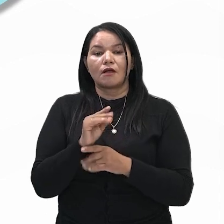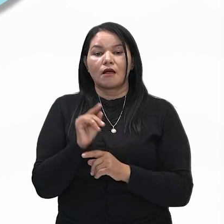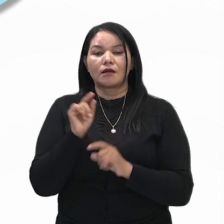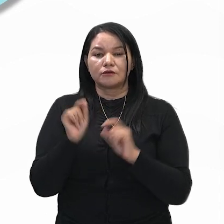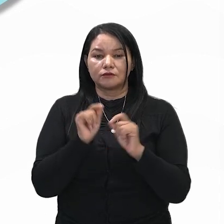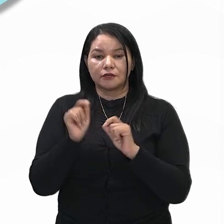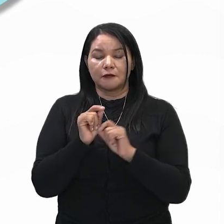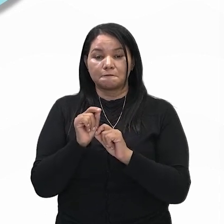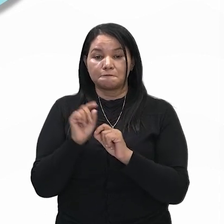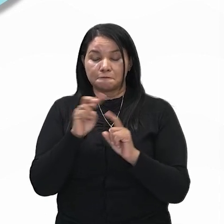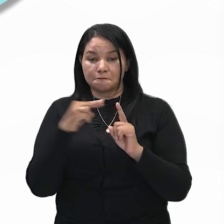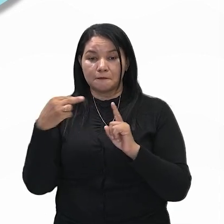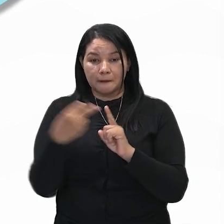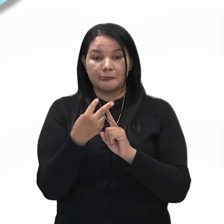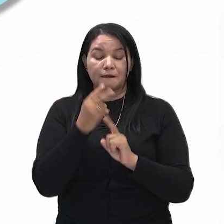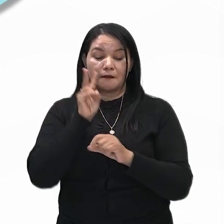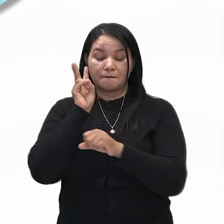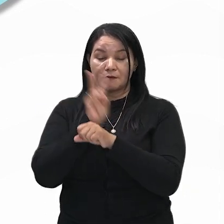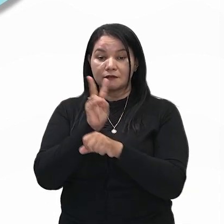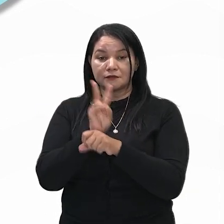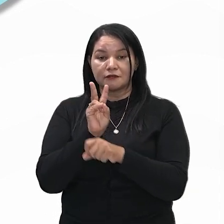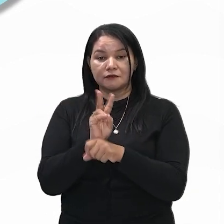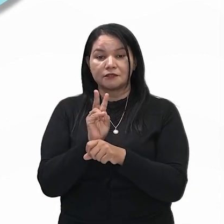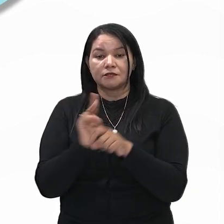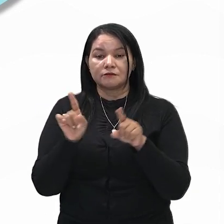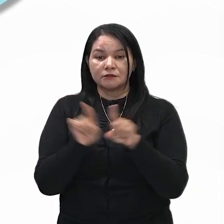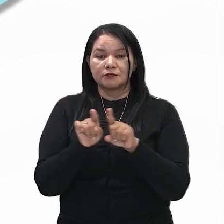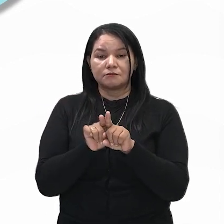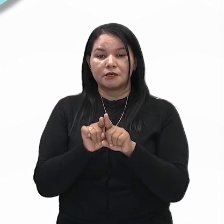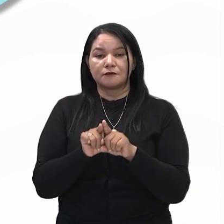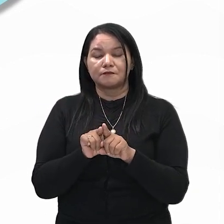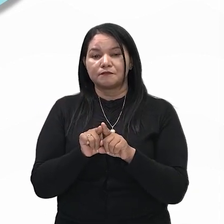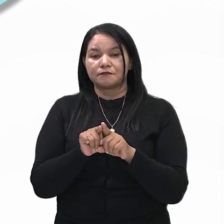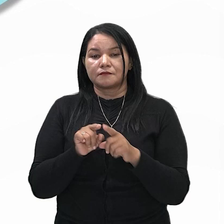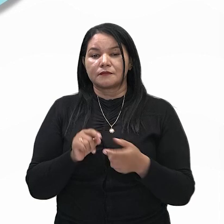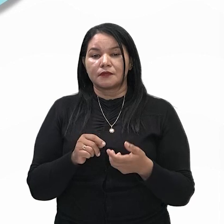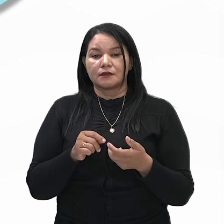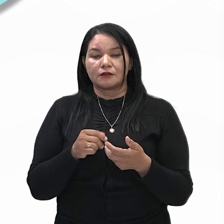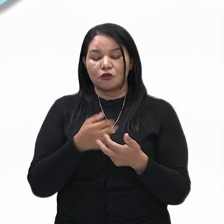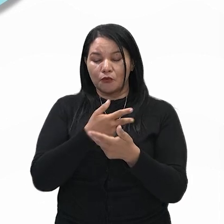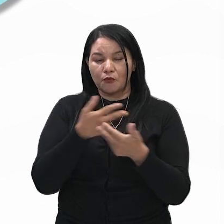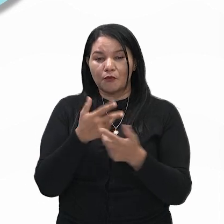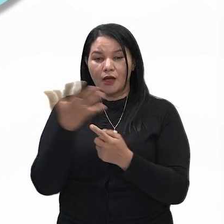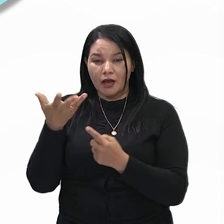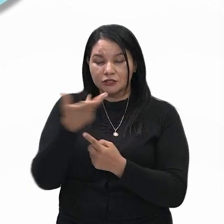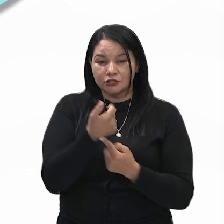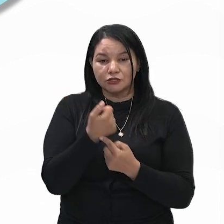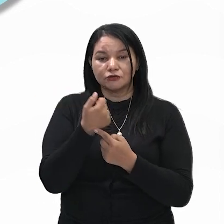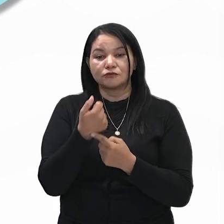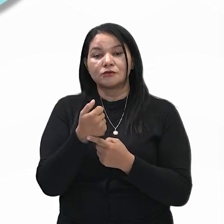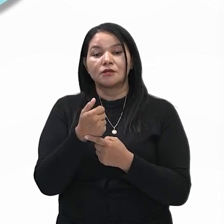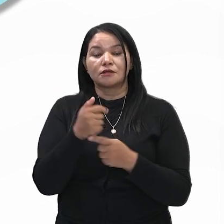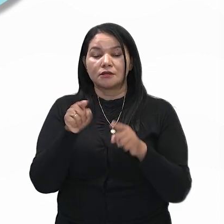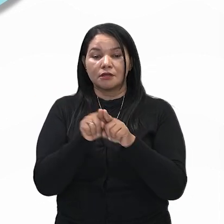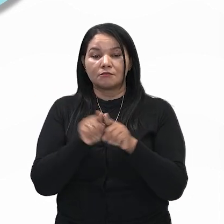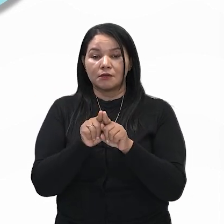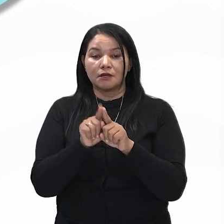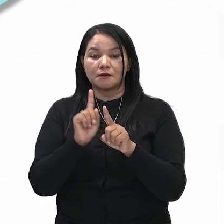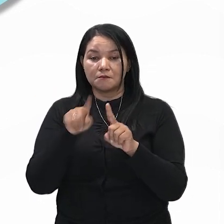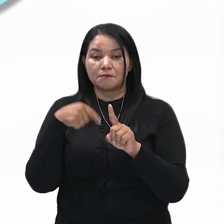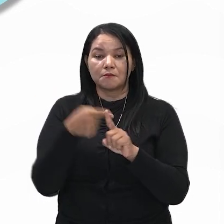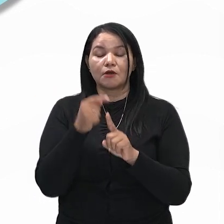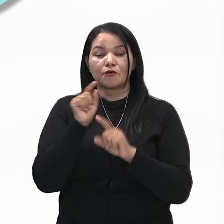o olhar dessa preservação e não é apenas em âmbito artístico e também não é apenas em